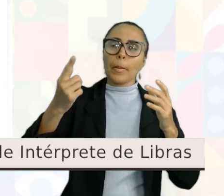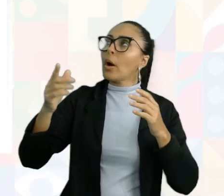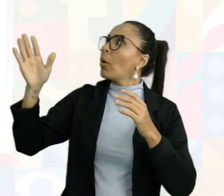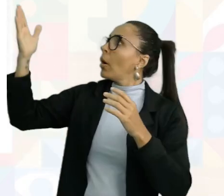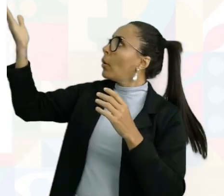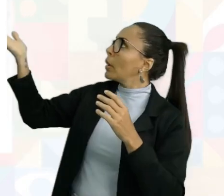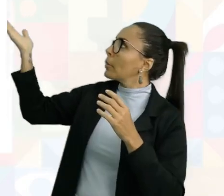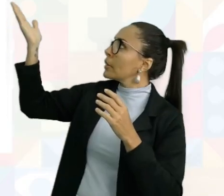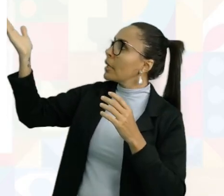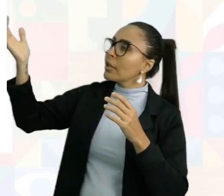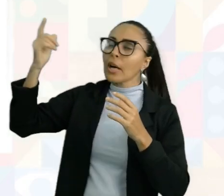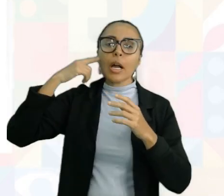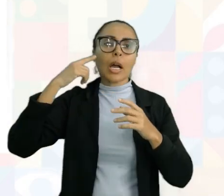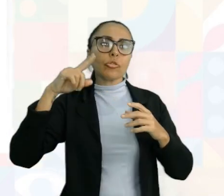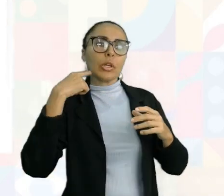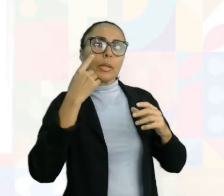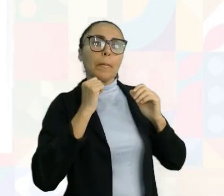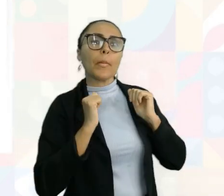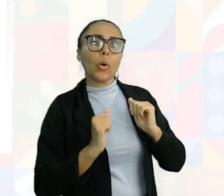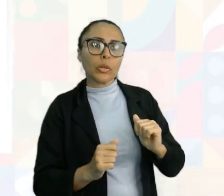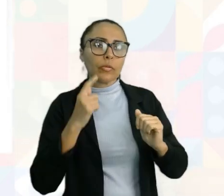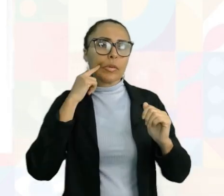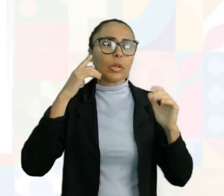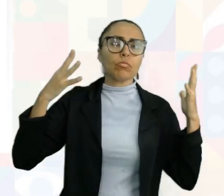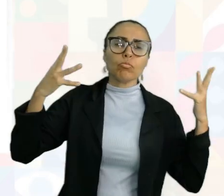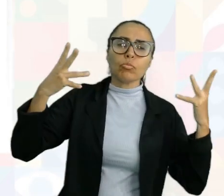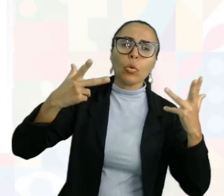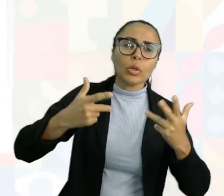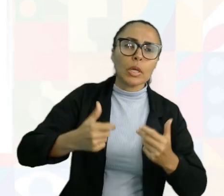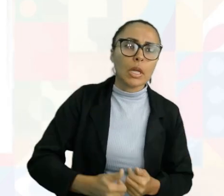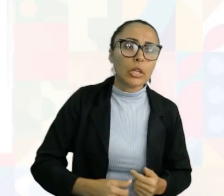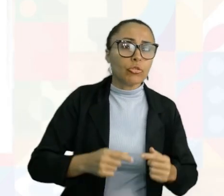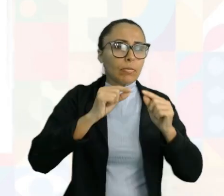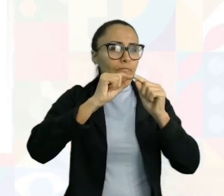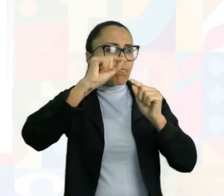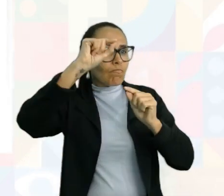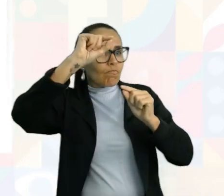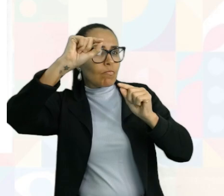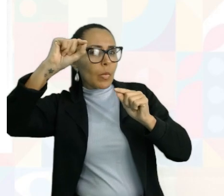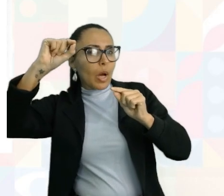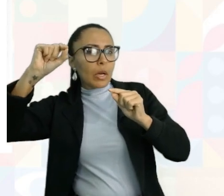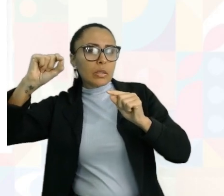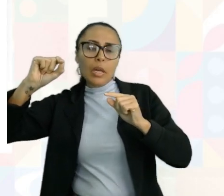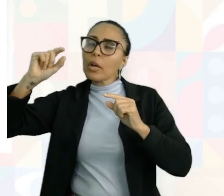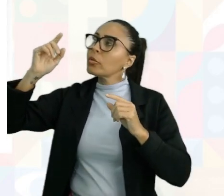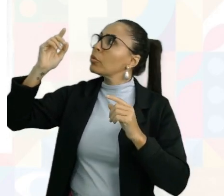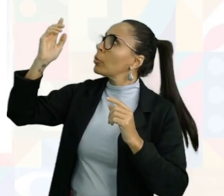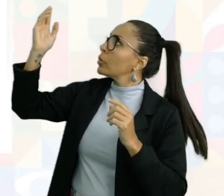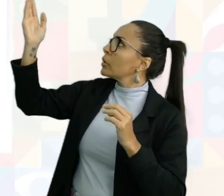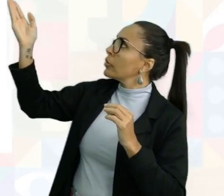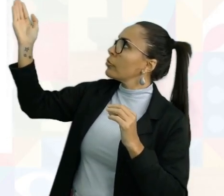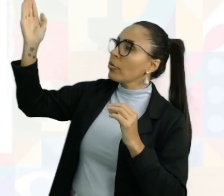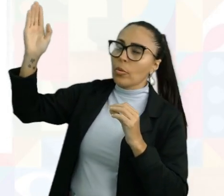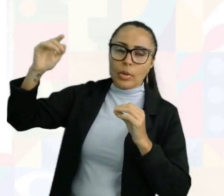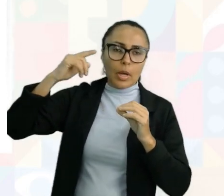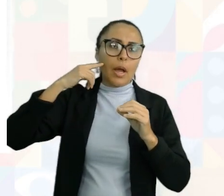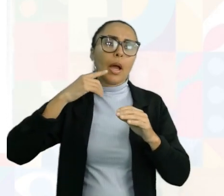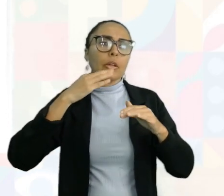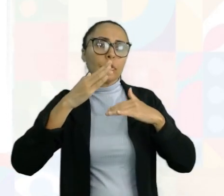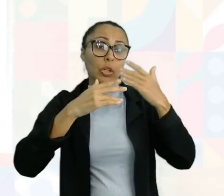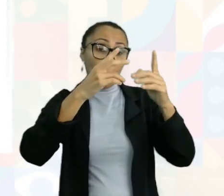cadeira e um estante, onde a gente pode ver todas as linhas traçadas dos pontos de fuga que geram